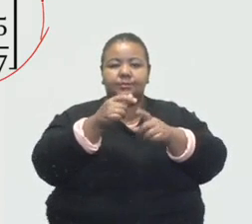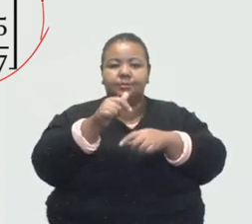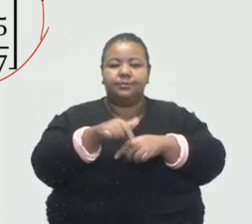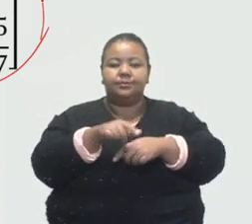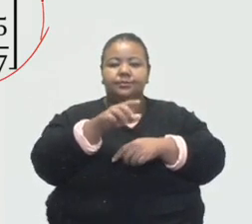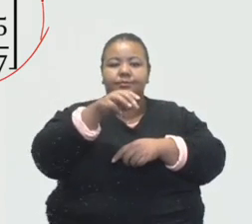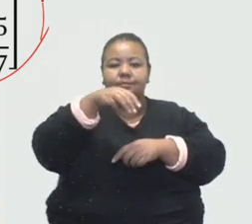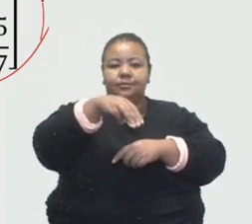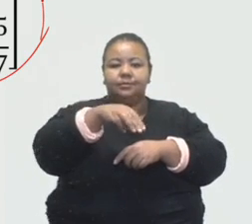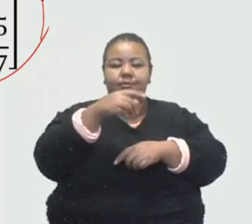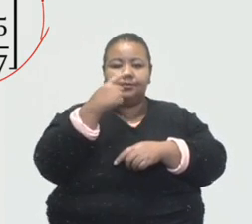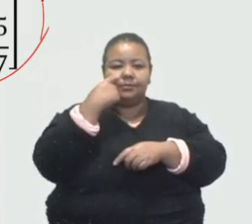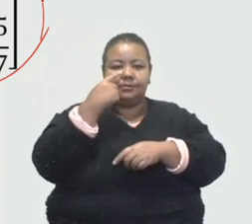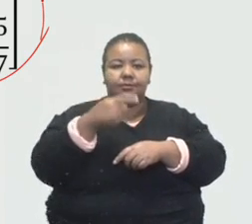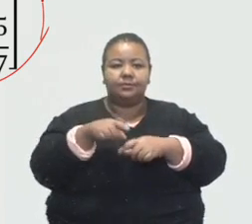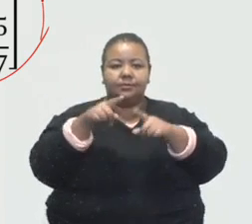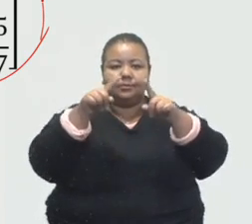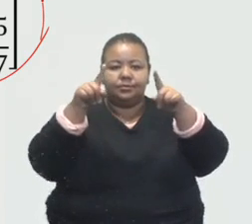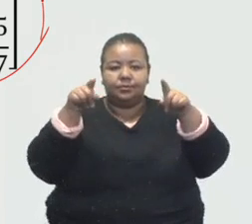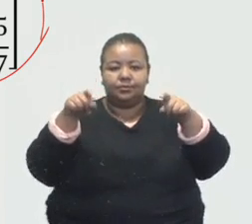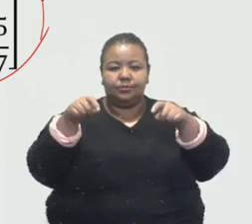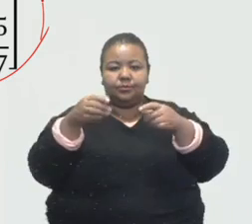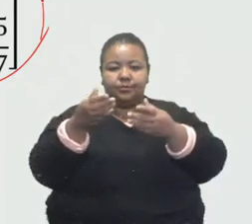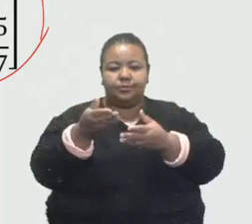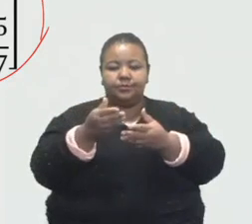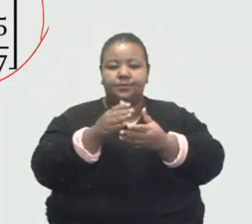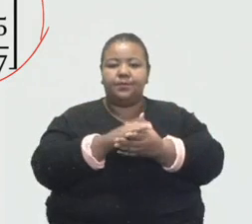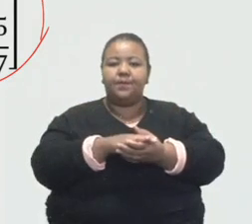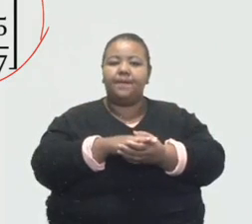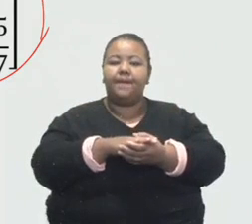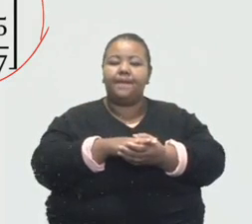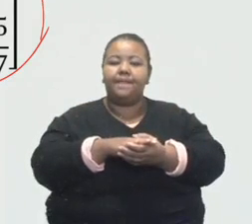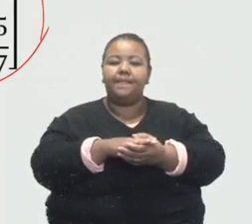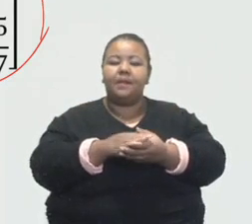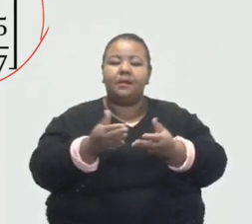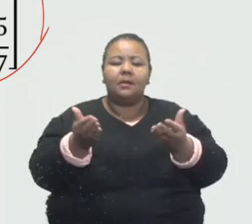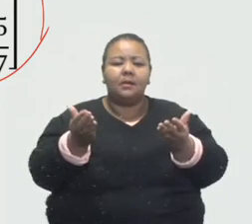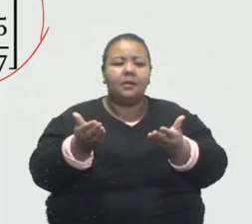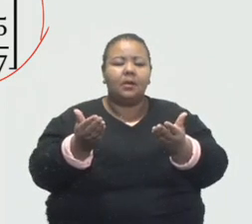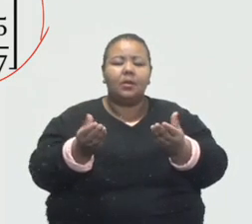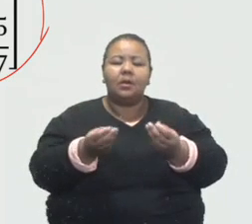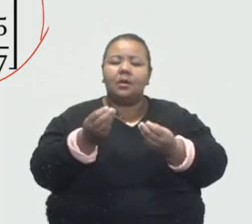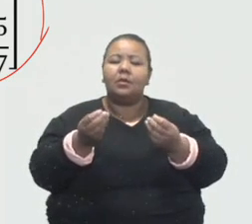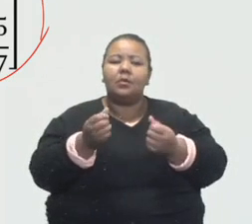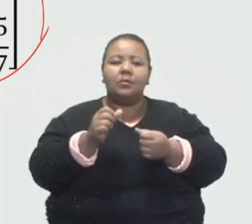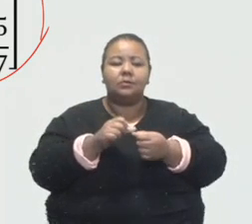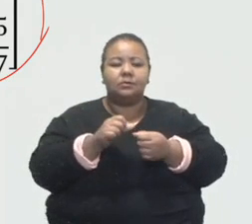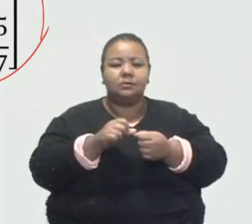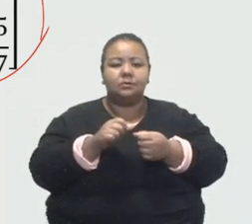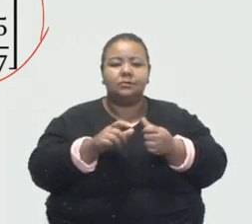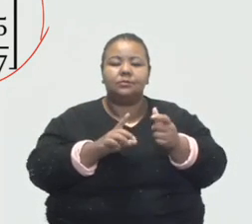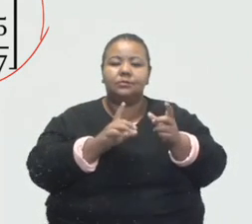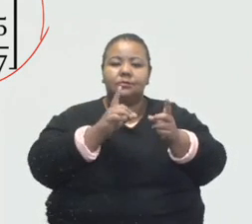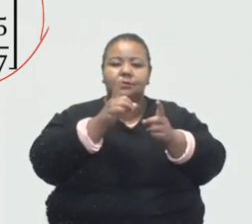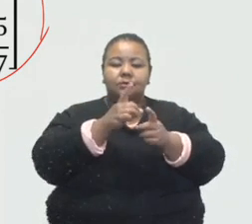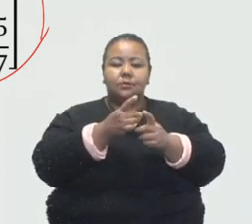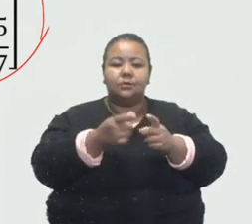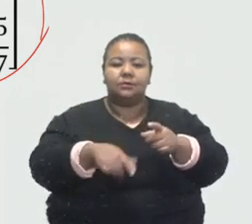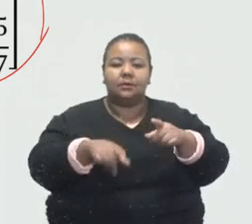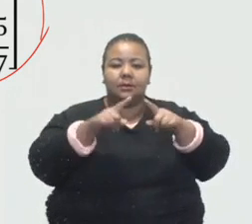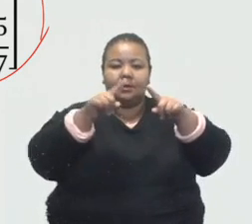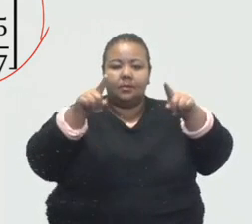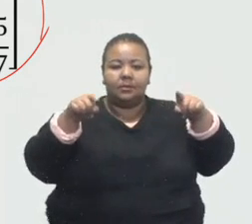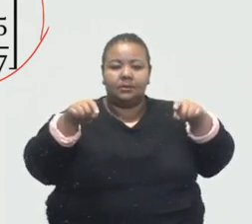de M é a seguinte matriz. E agora, o que a gente vai fazer? A gente tem que encontrar a matriz